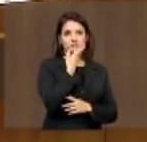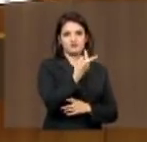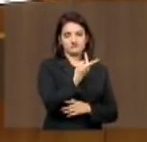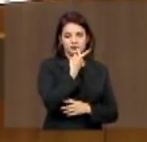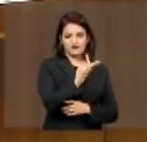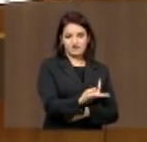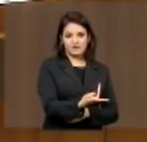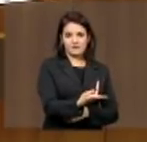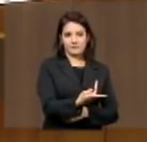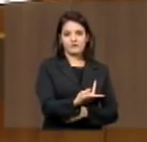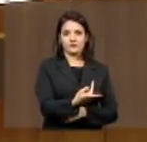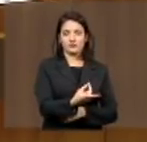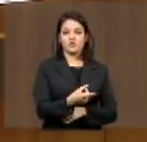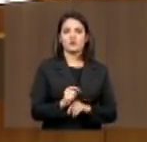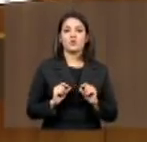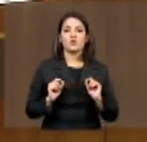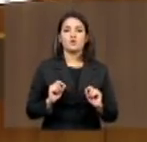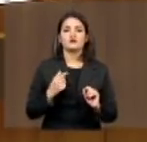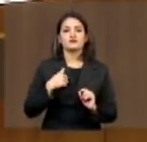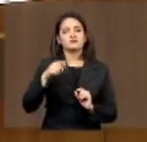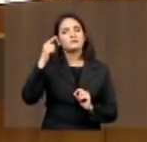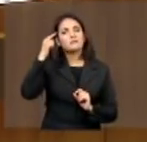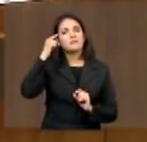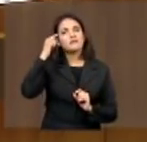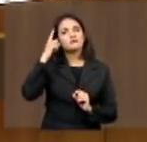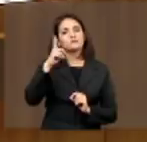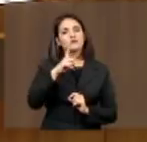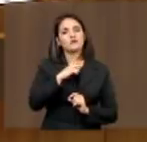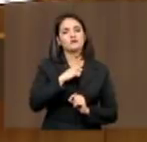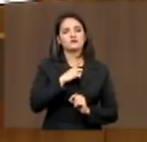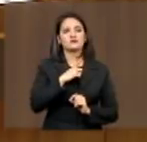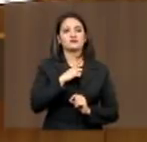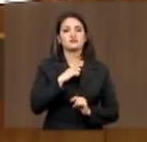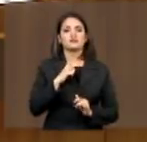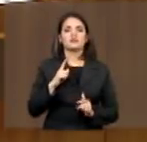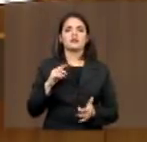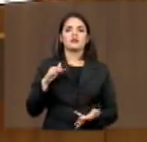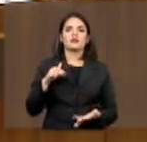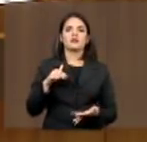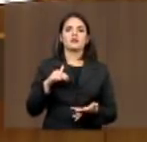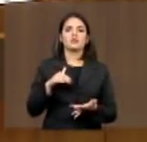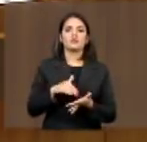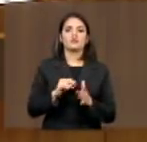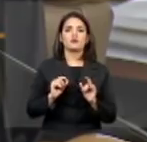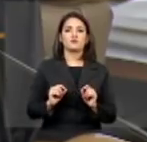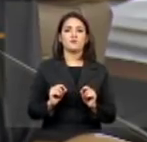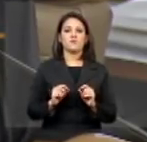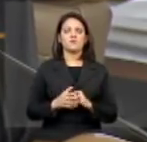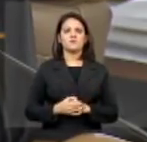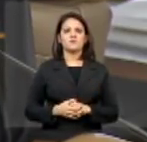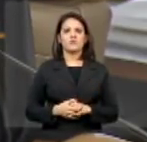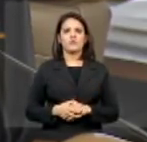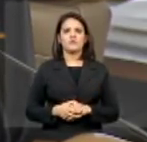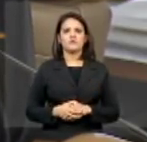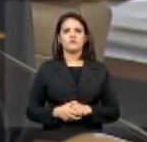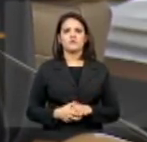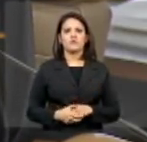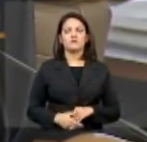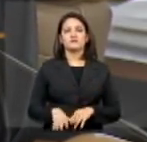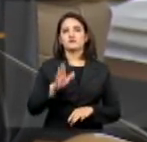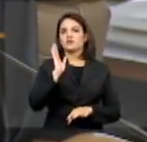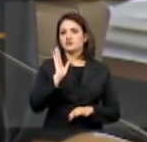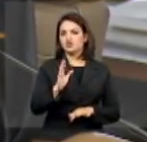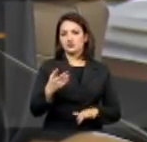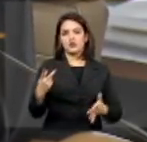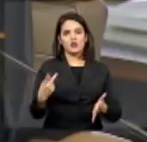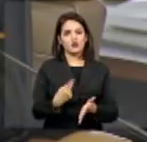este raciocínio encontra ao fim o cabo no seu fundamento é aquilo que já registou muitas vezes no